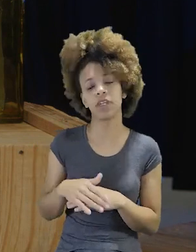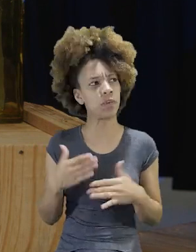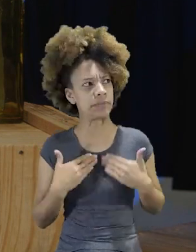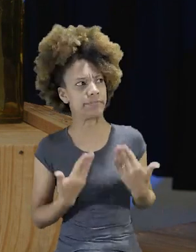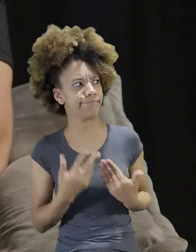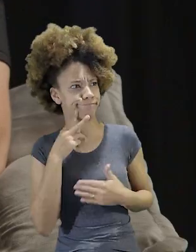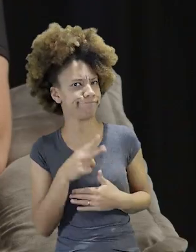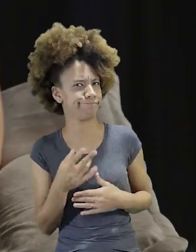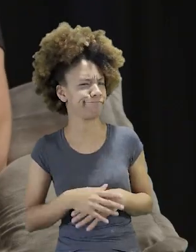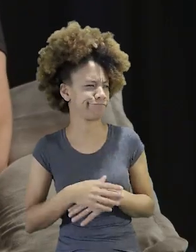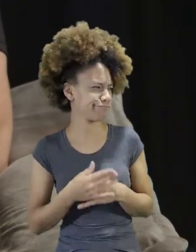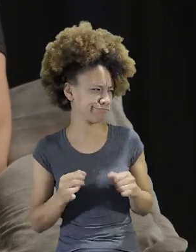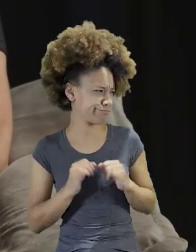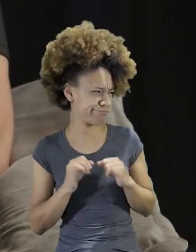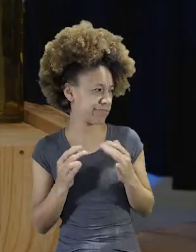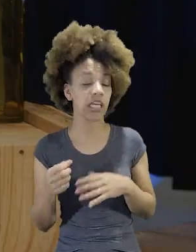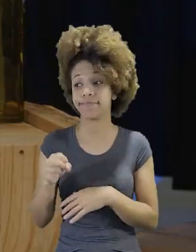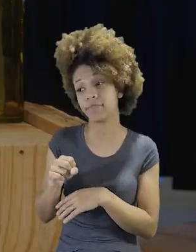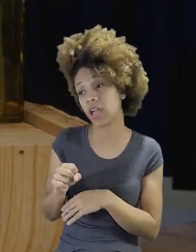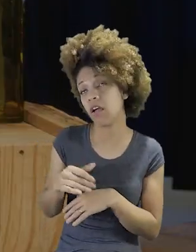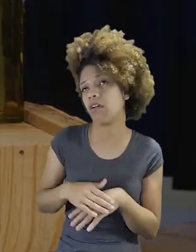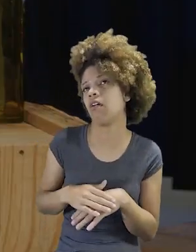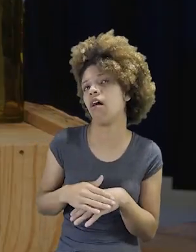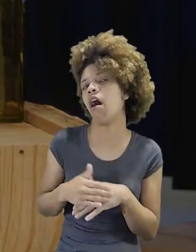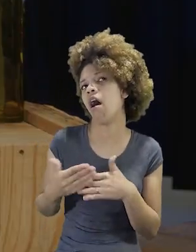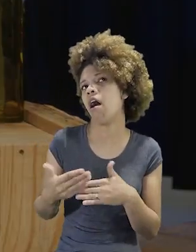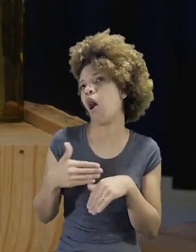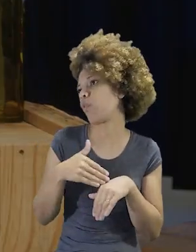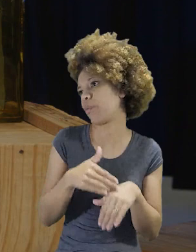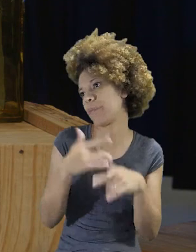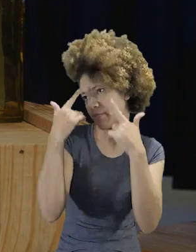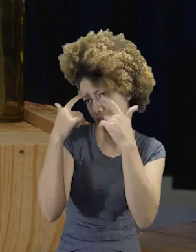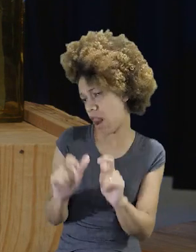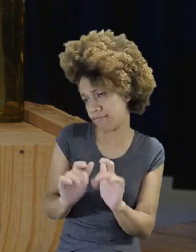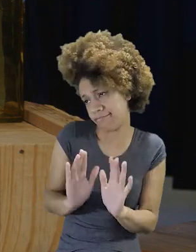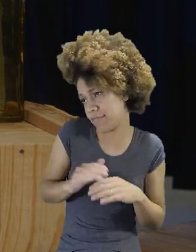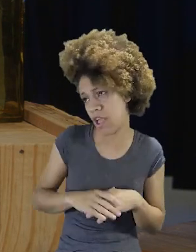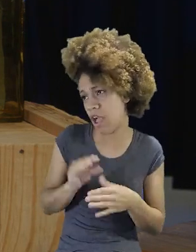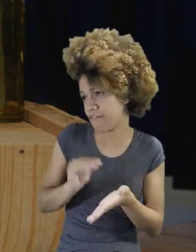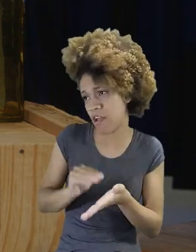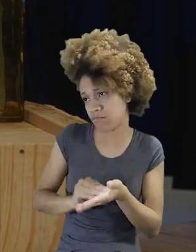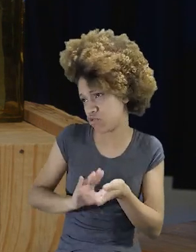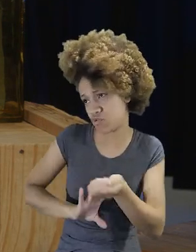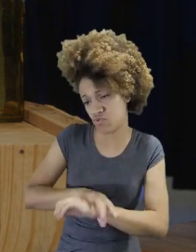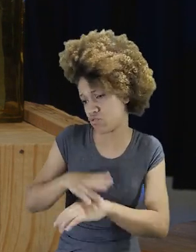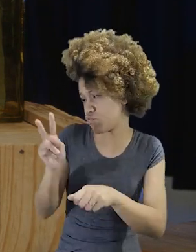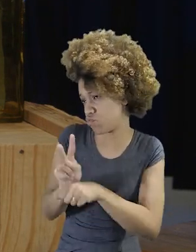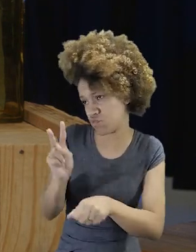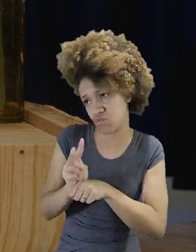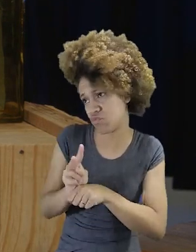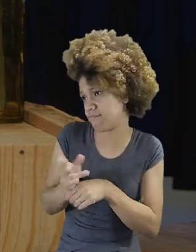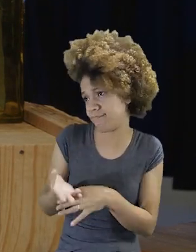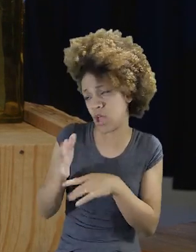cara é um Espantalho besta né a culpa da da da da da violência é da da